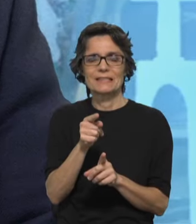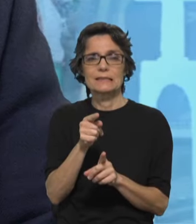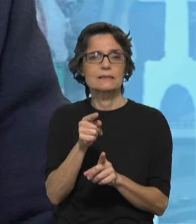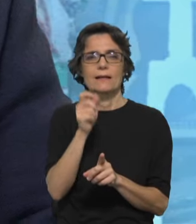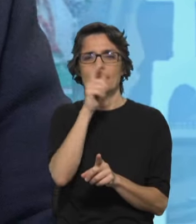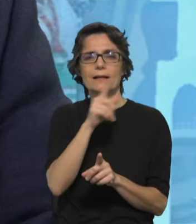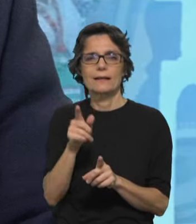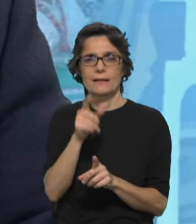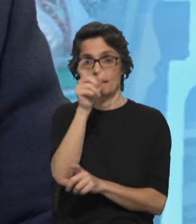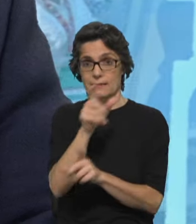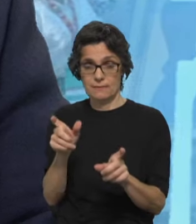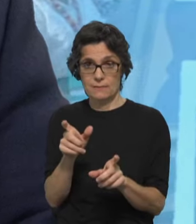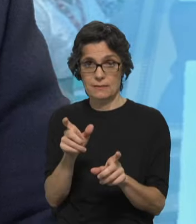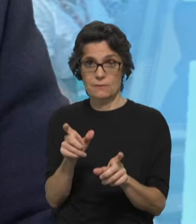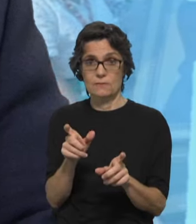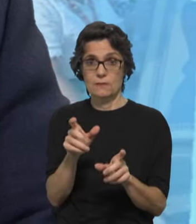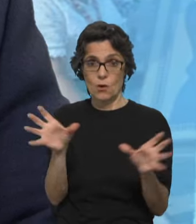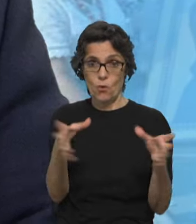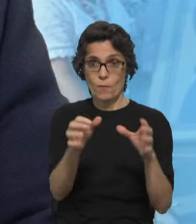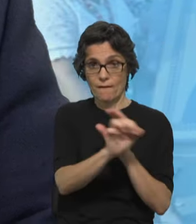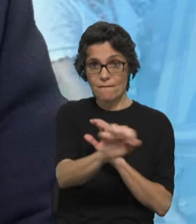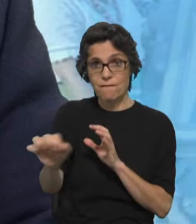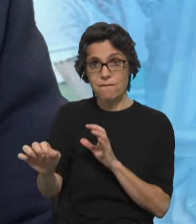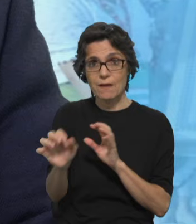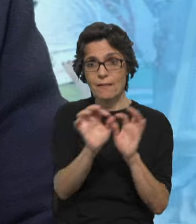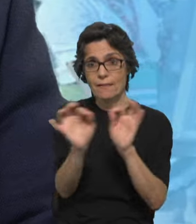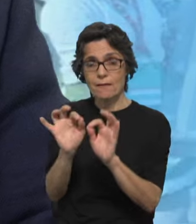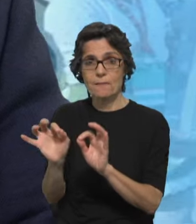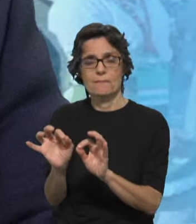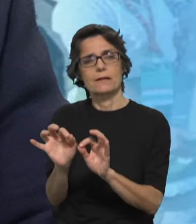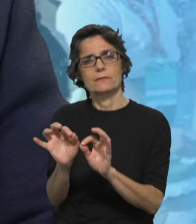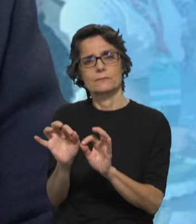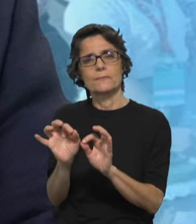aqueles que nas comunidades cuidam mais de perto da liturgia.